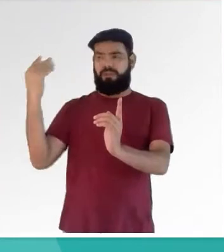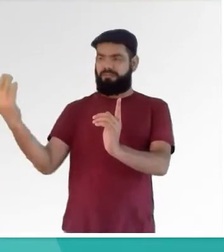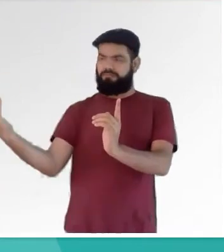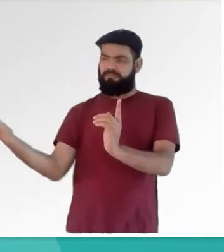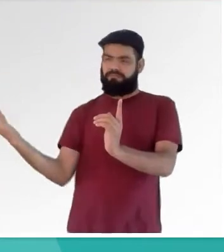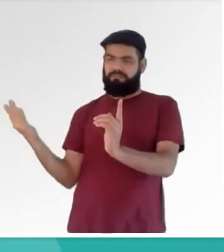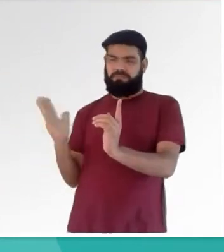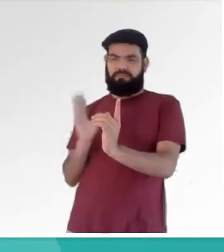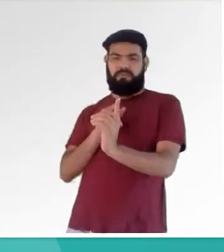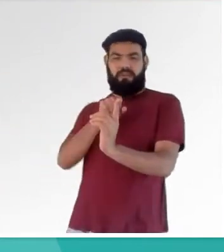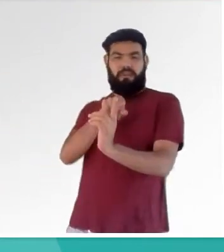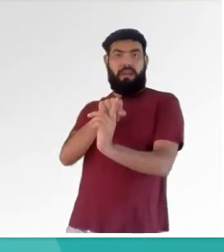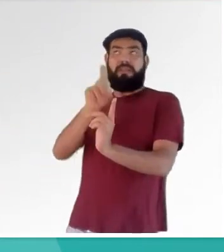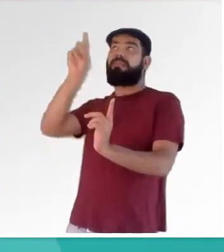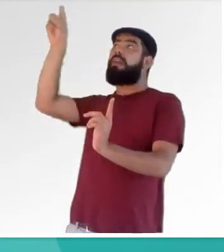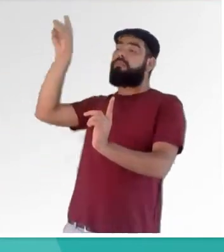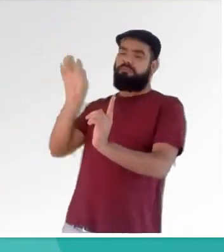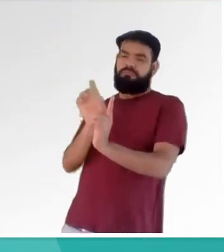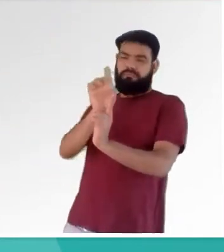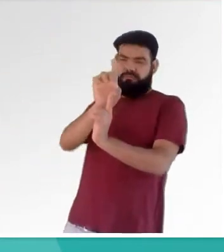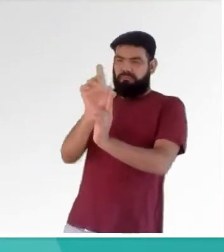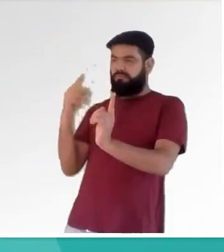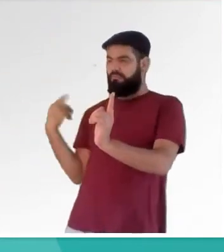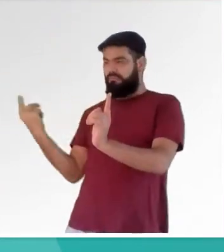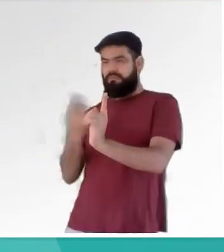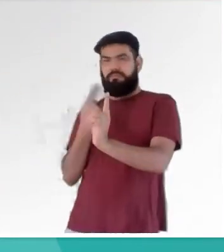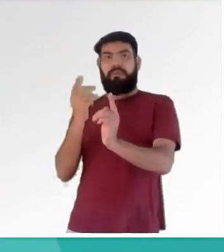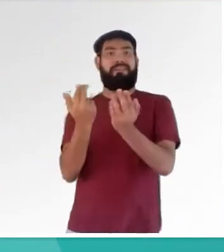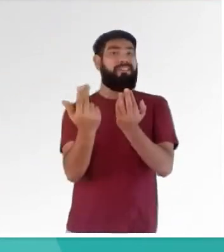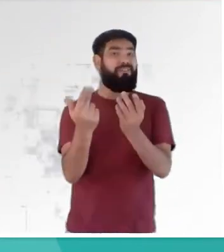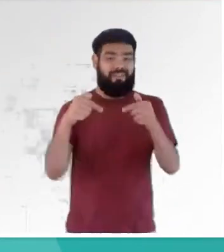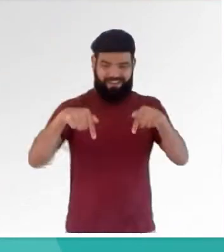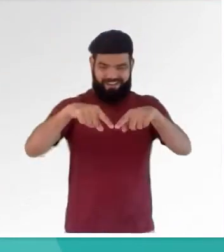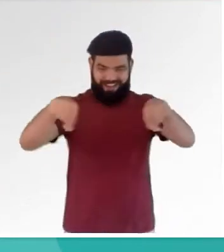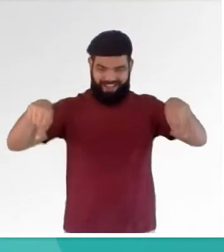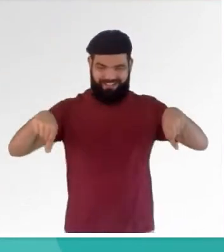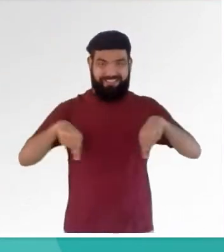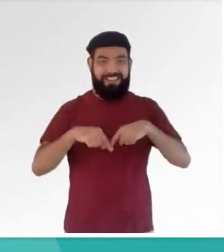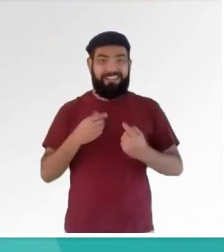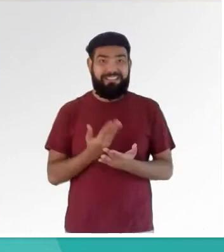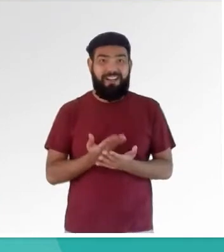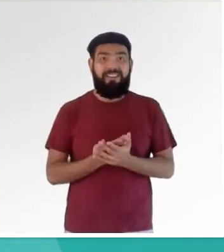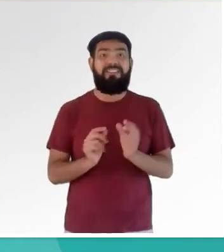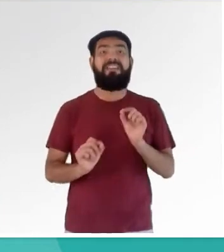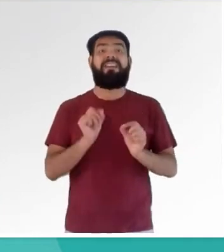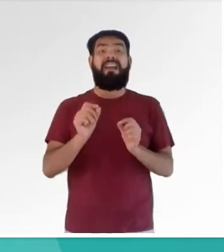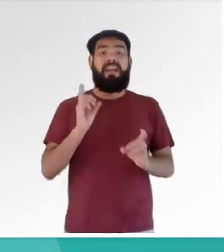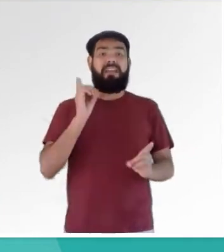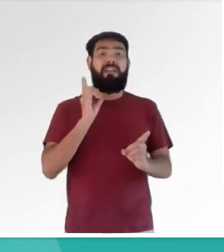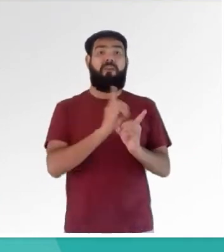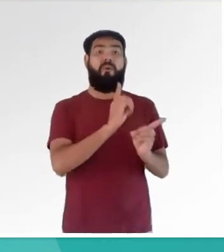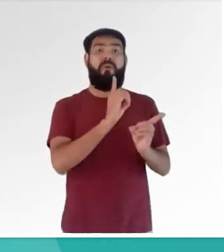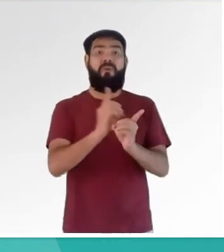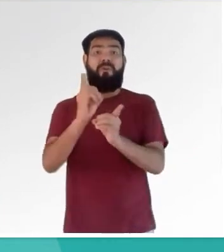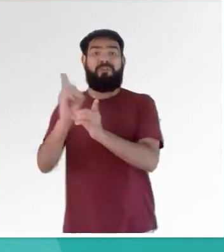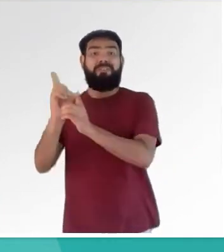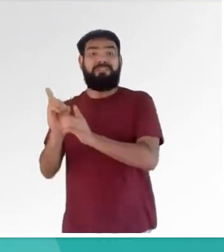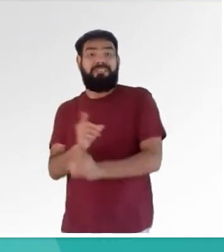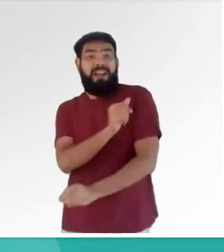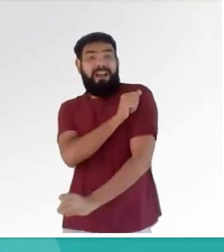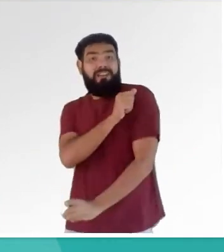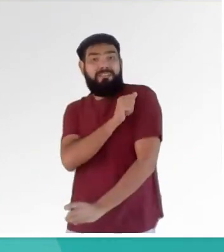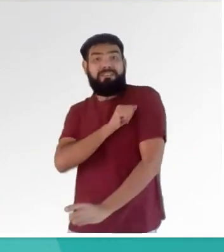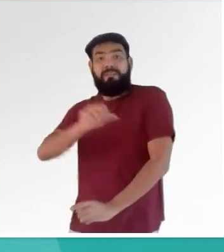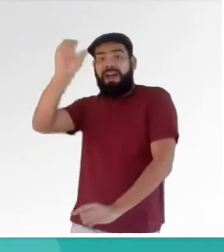pessoas. Como aqui na sala de aula. Você está na sala de aula, é um encontro de estudantes, né, para aprender